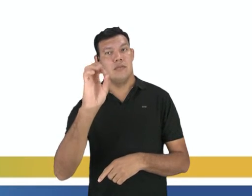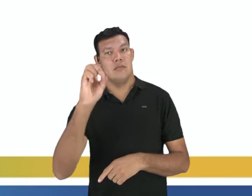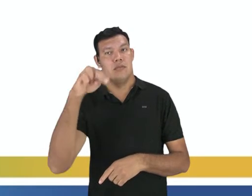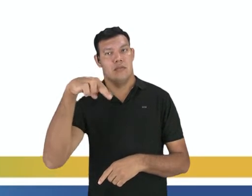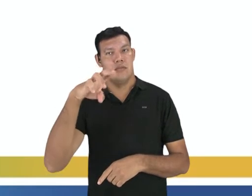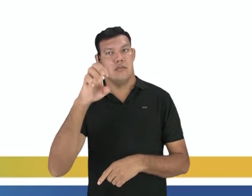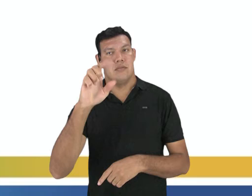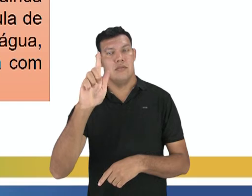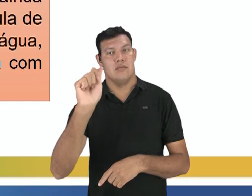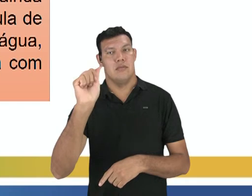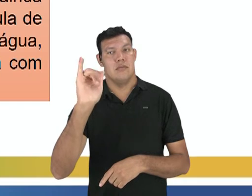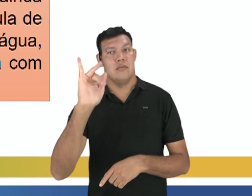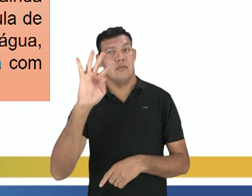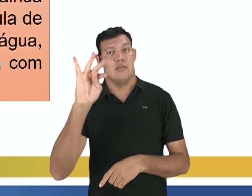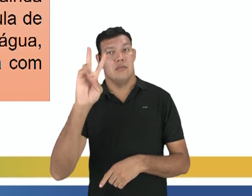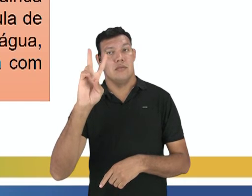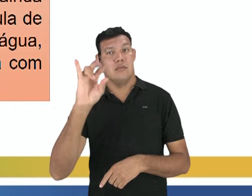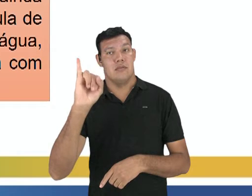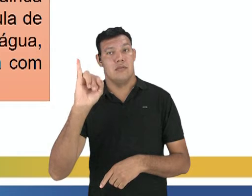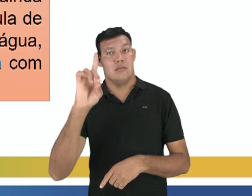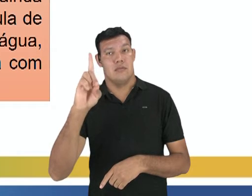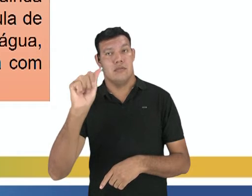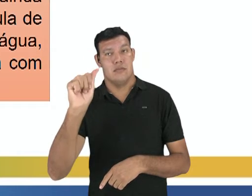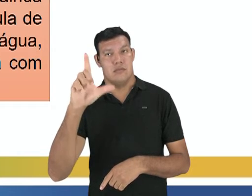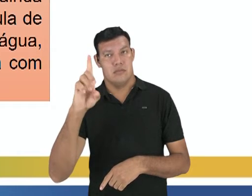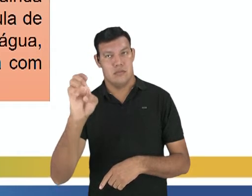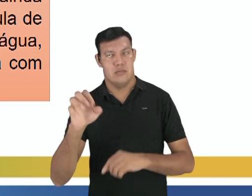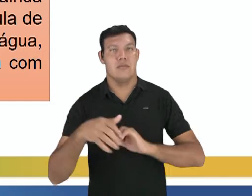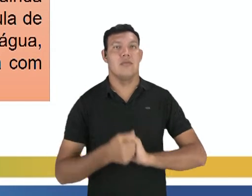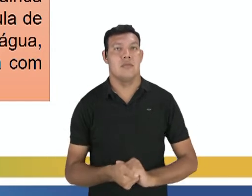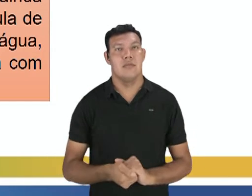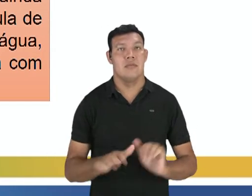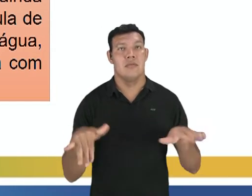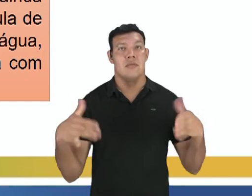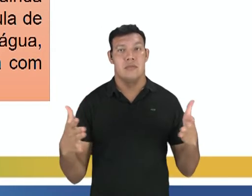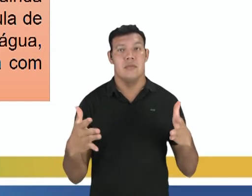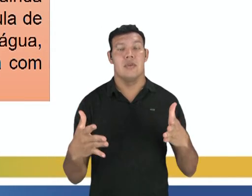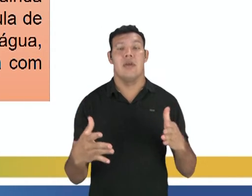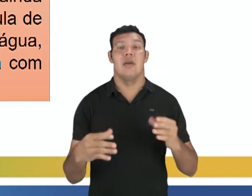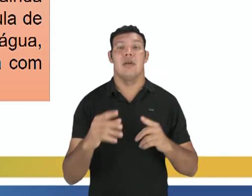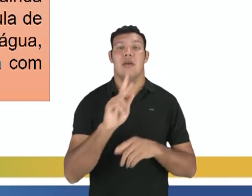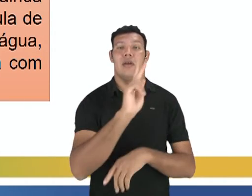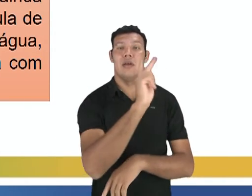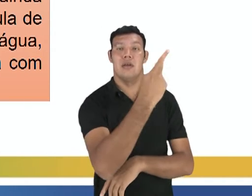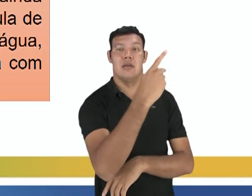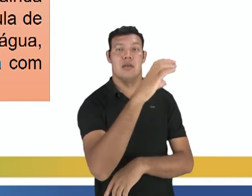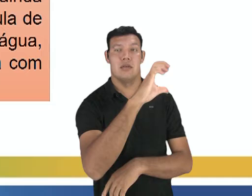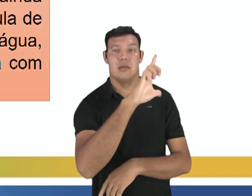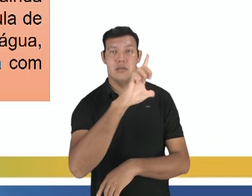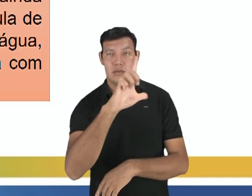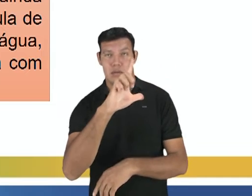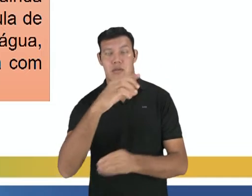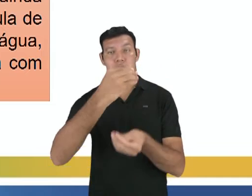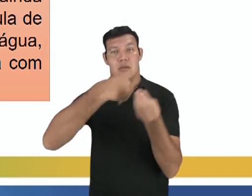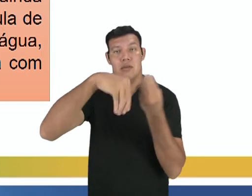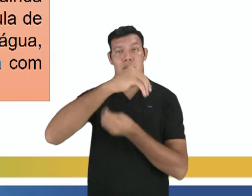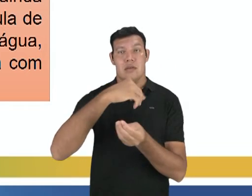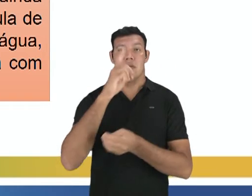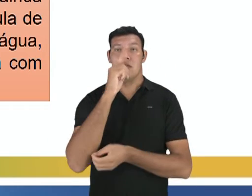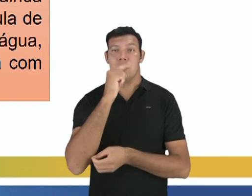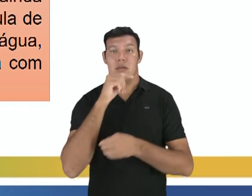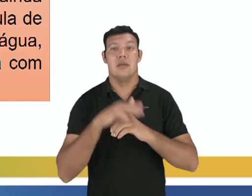formam essa substância, ok? Então, assim, quando o HCl é colocado em contato com a água, ela atua